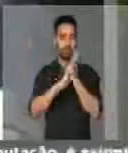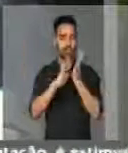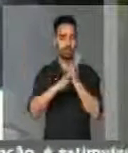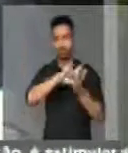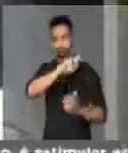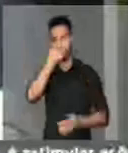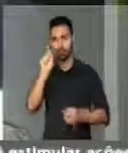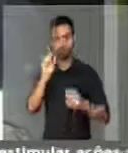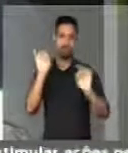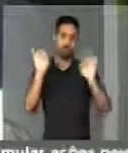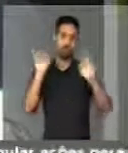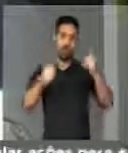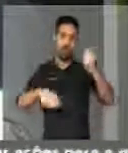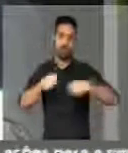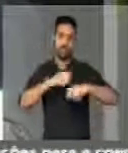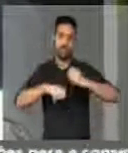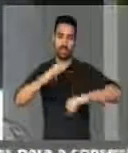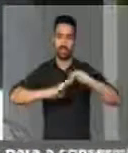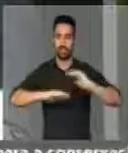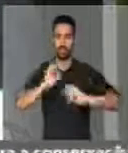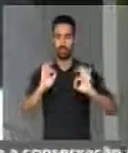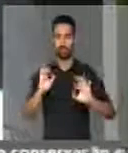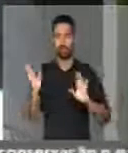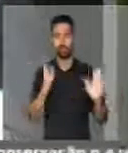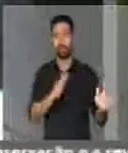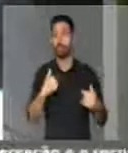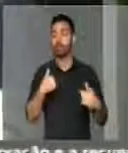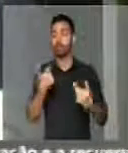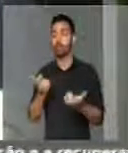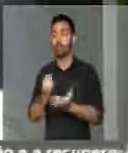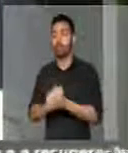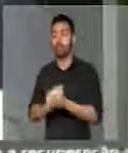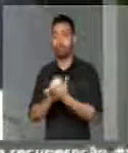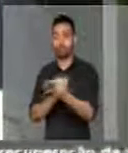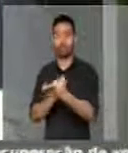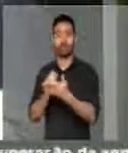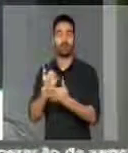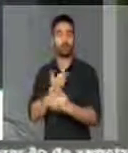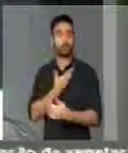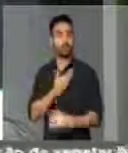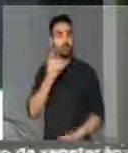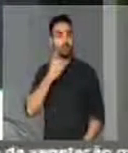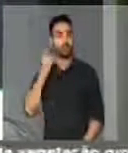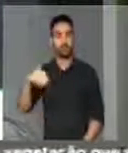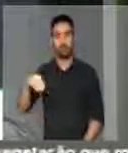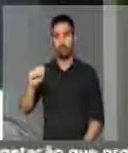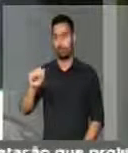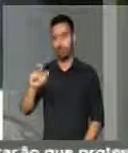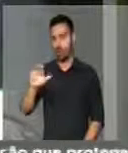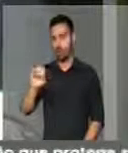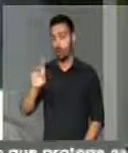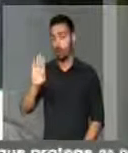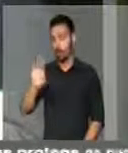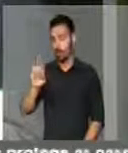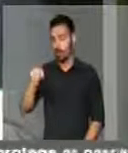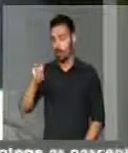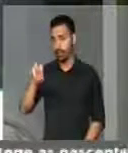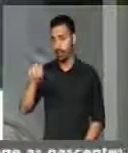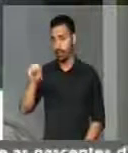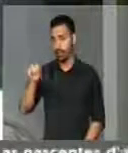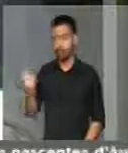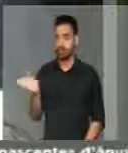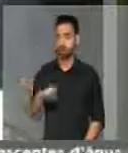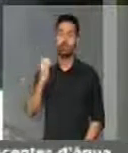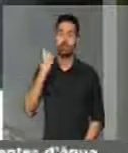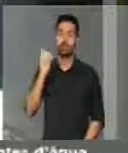do Administrador. Quero cumprimentar também aqui, esteve aqui o meu colega deputado Mauro Benevides, o deputado